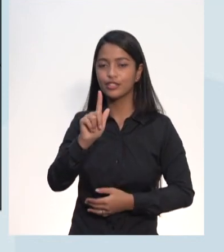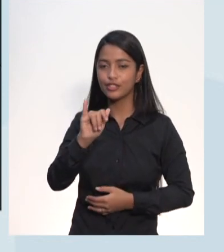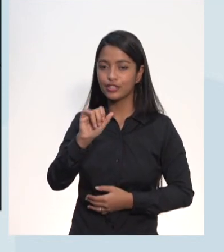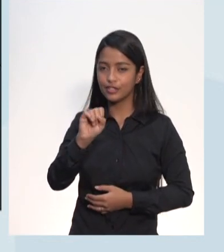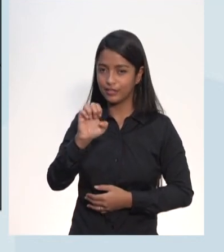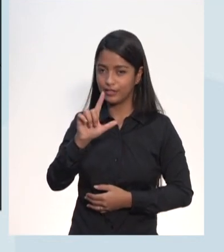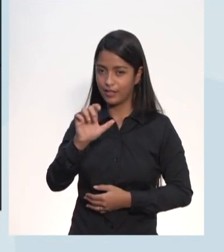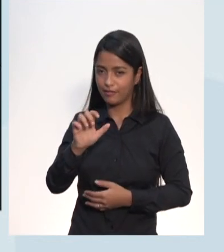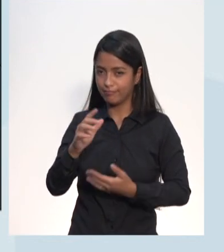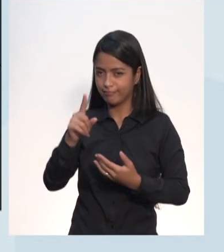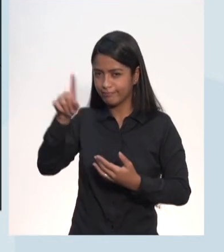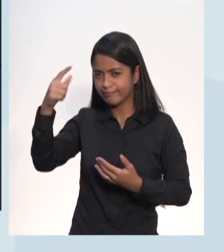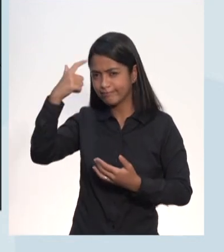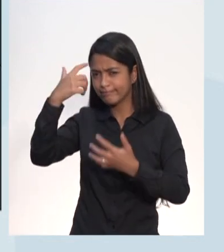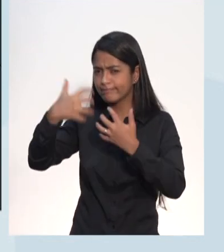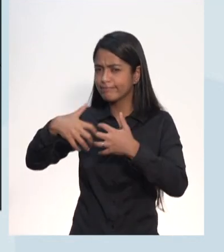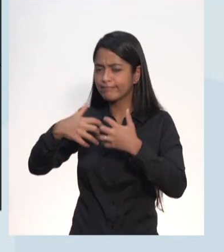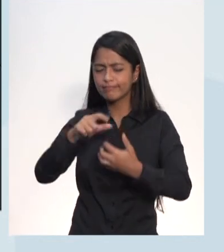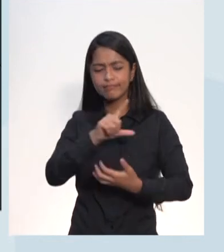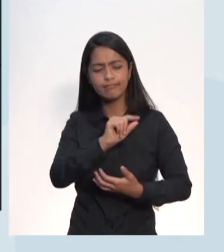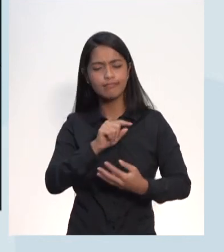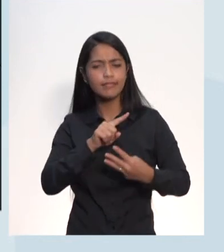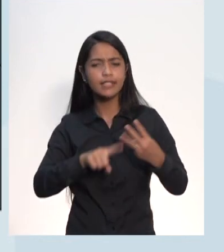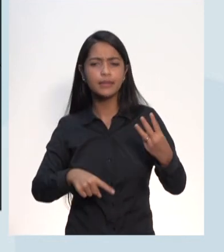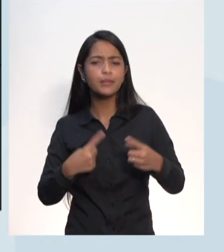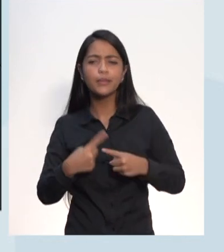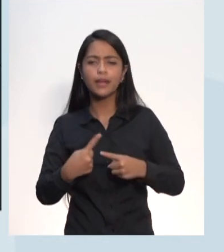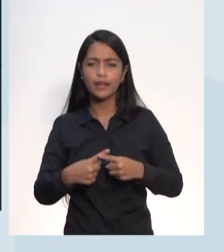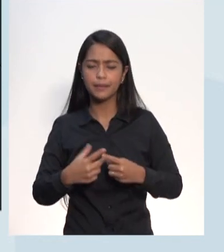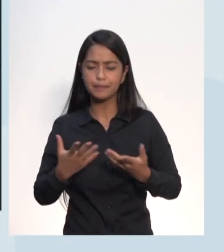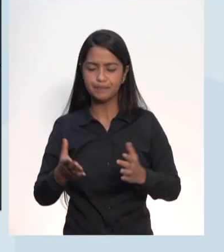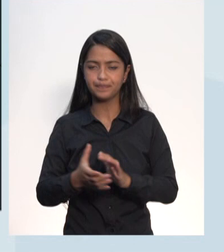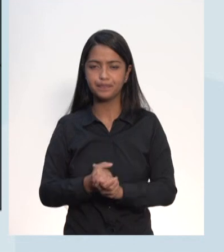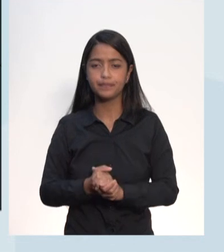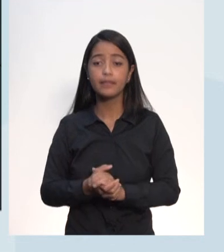primeira semana de experiências com as aulas do Centro de Mídia,